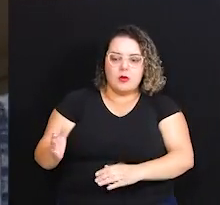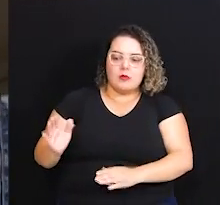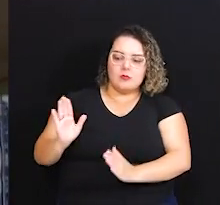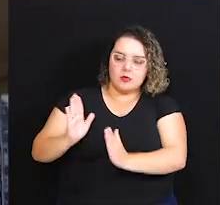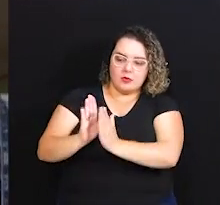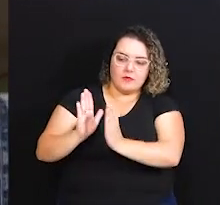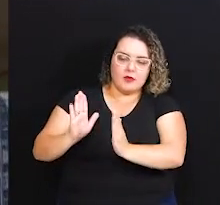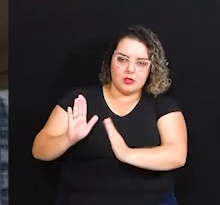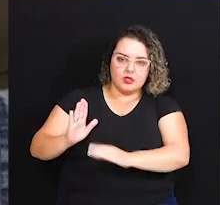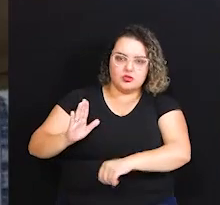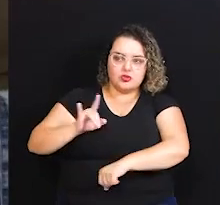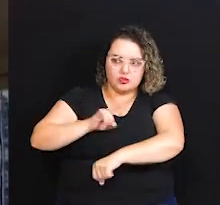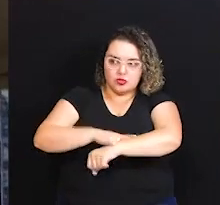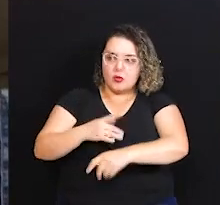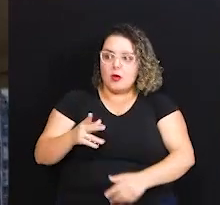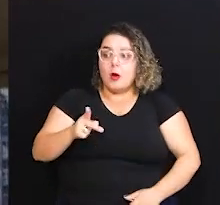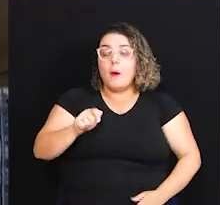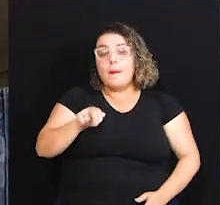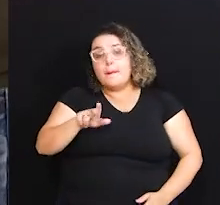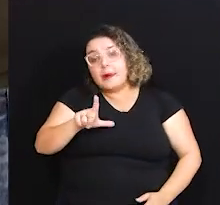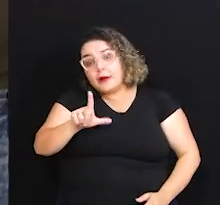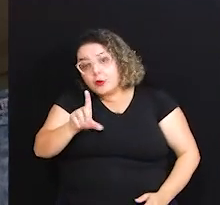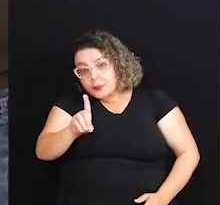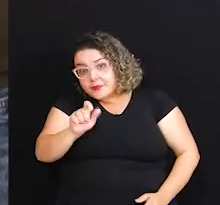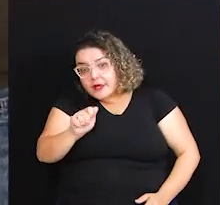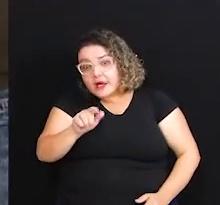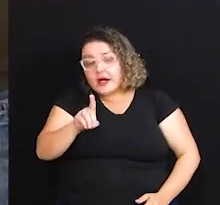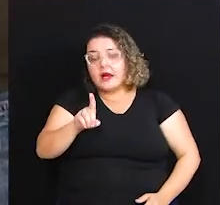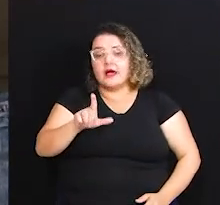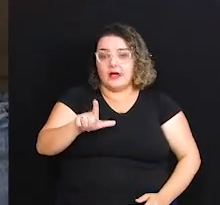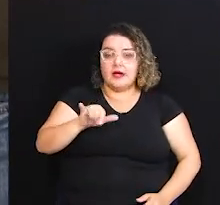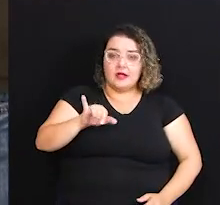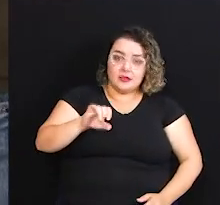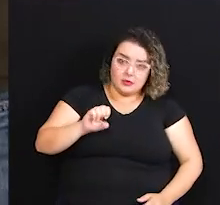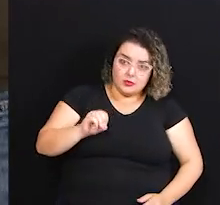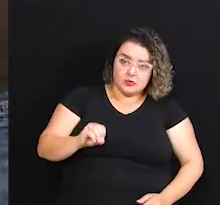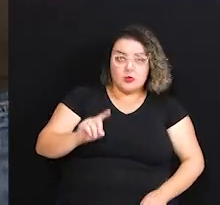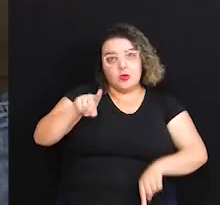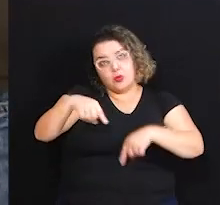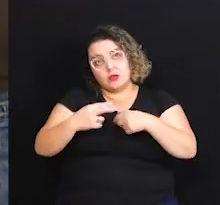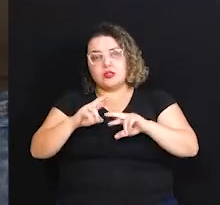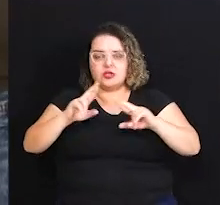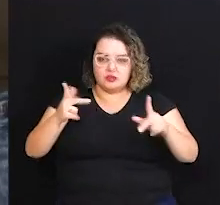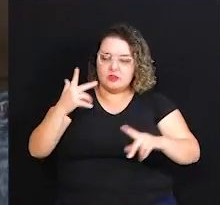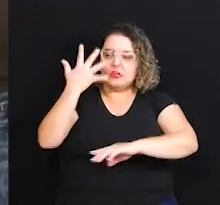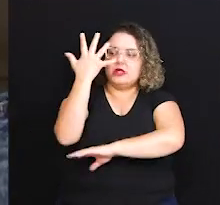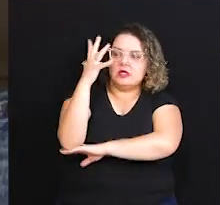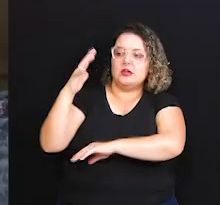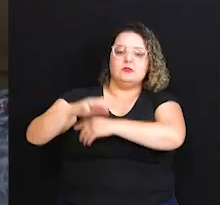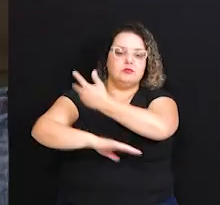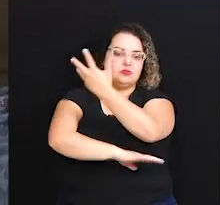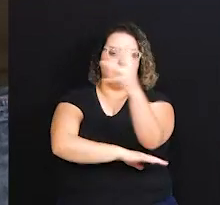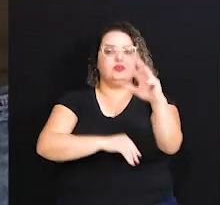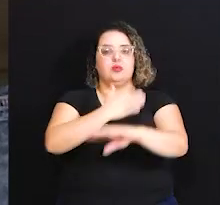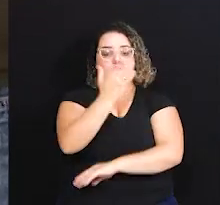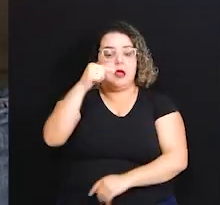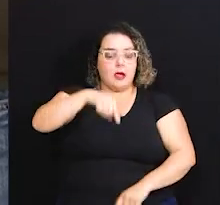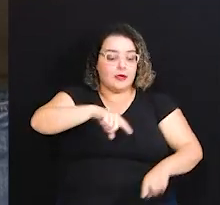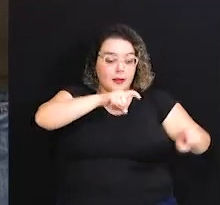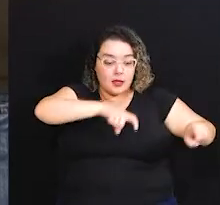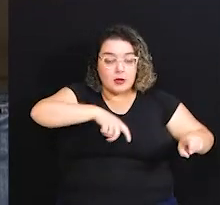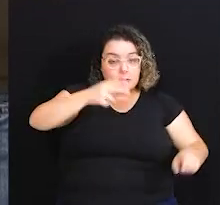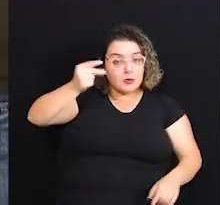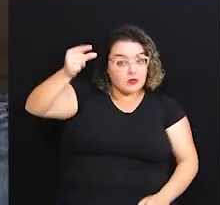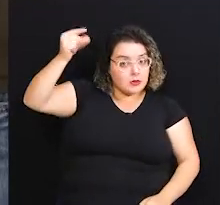pau-d'alho também. E temos outras árvores que são exóticas ao bosque, na verdade. Como essa área era uma fazenda